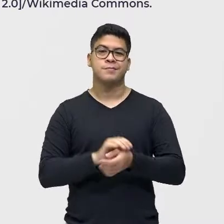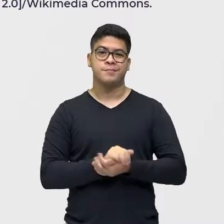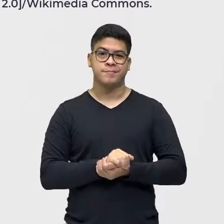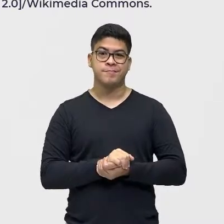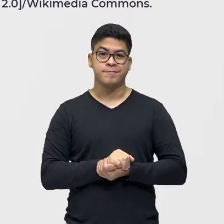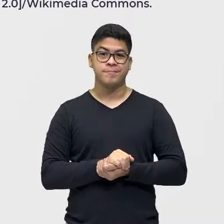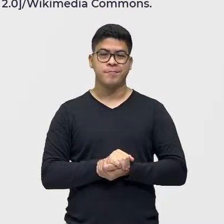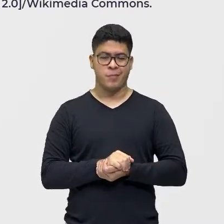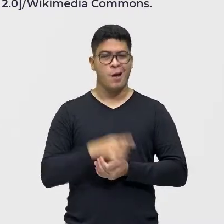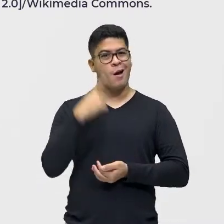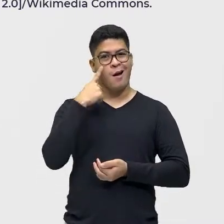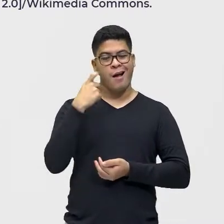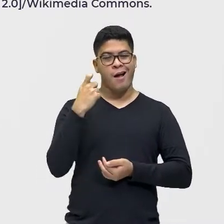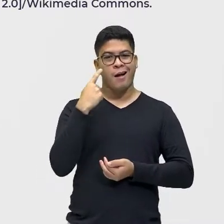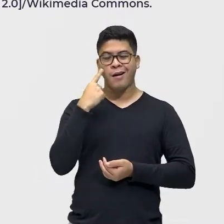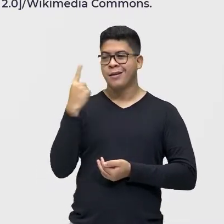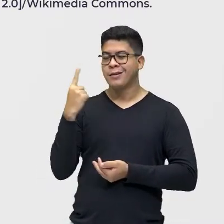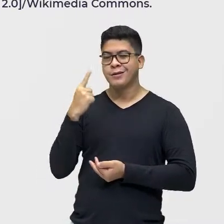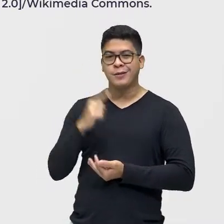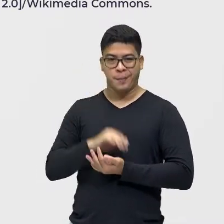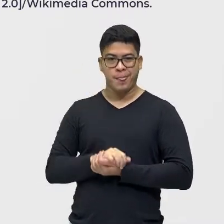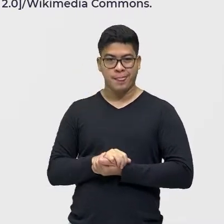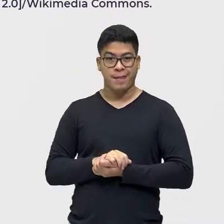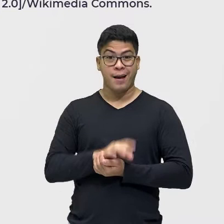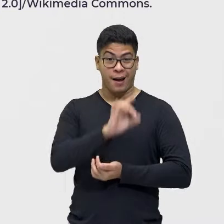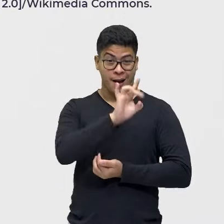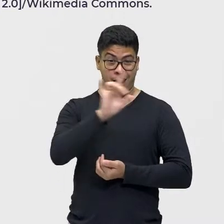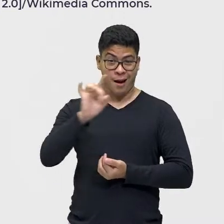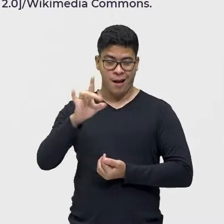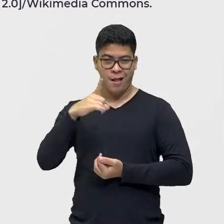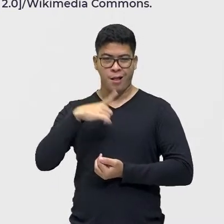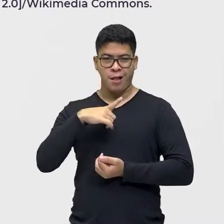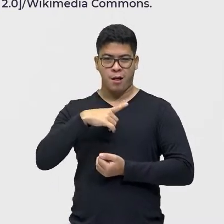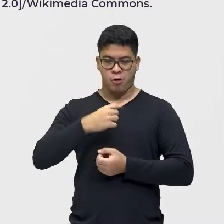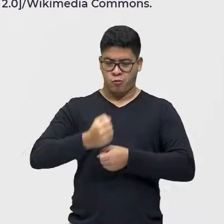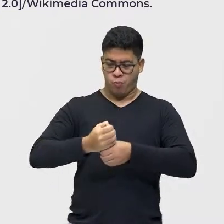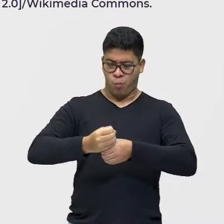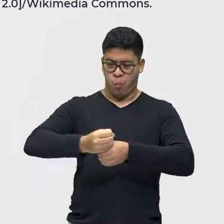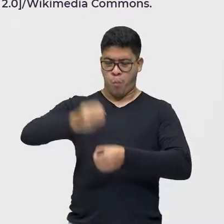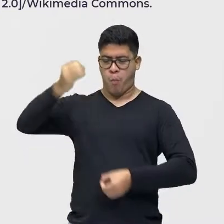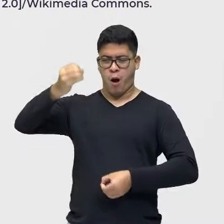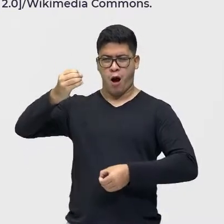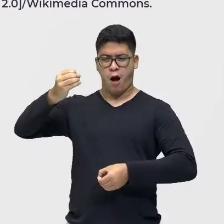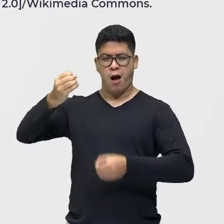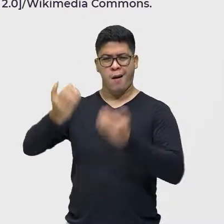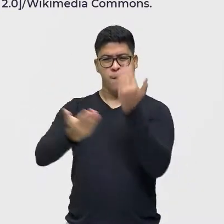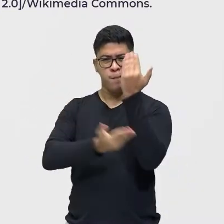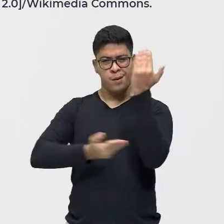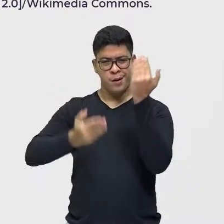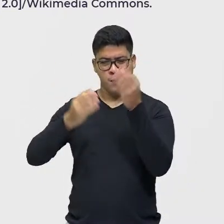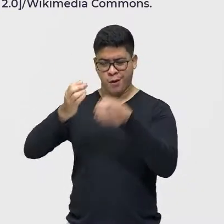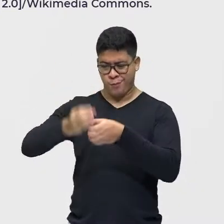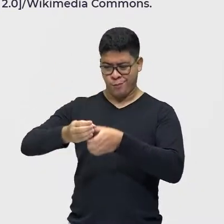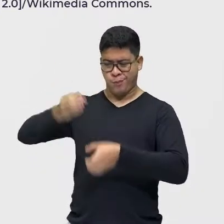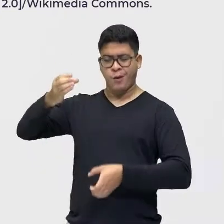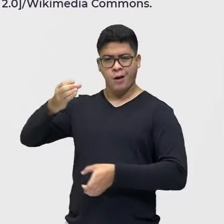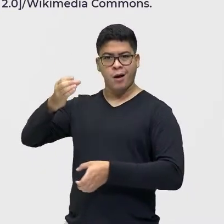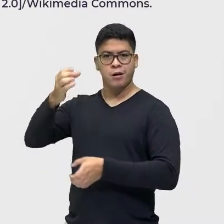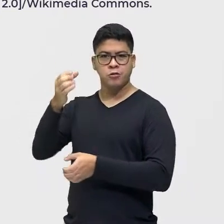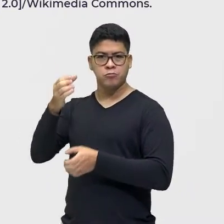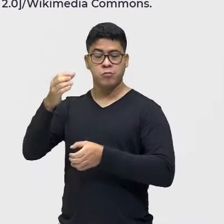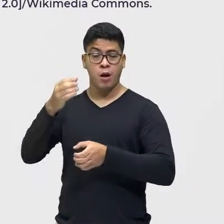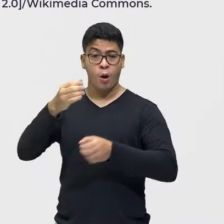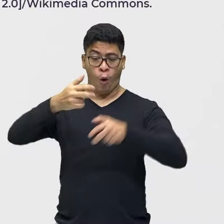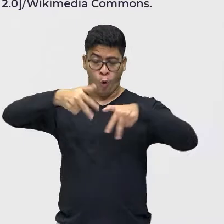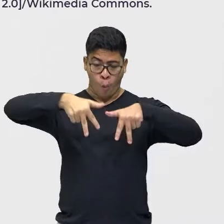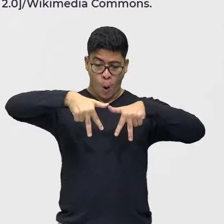olha só que interessante, cada um leva 1 ou 2 bastões de madeira. A dança é desenvolvida em